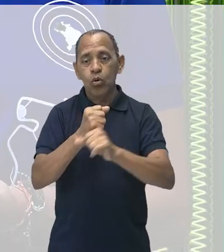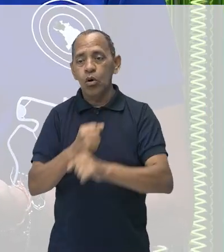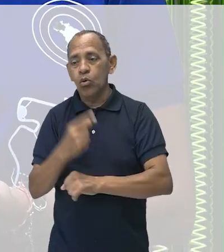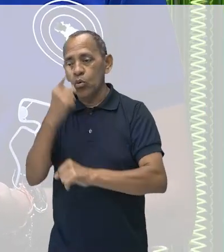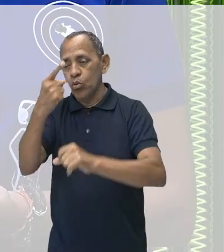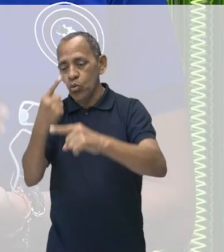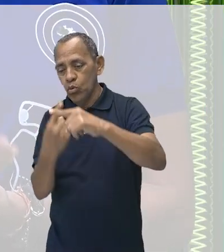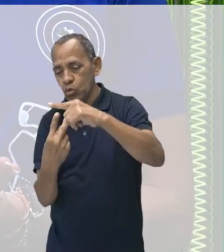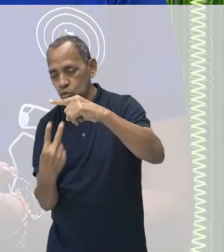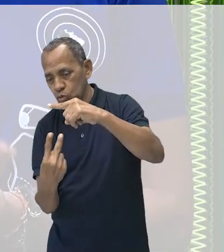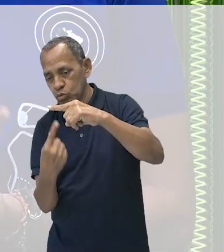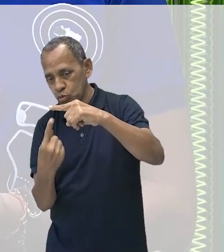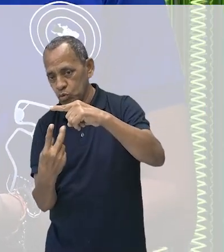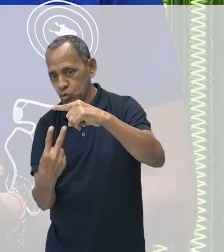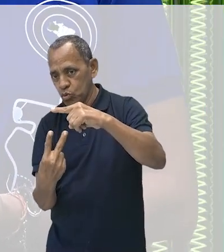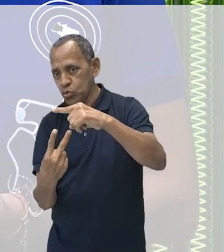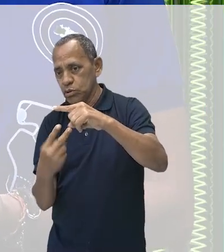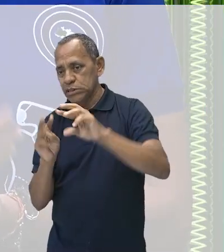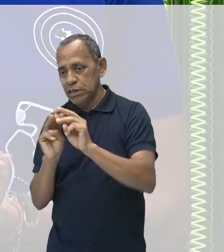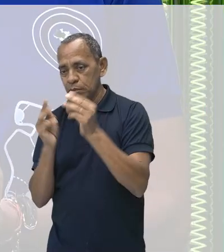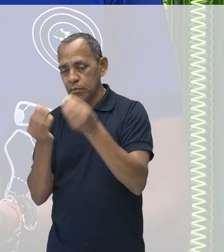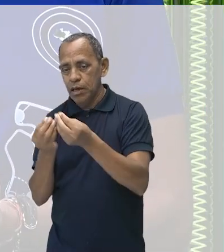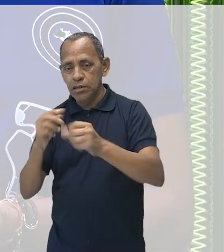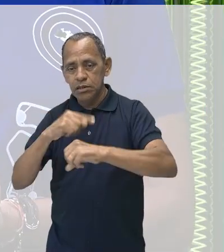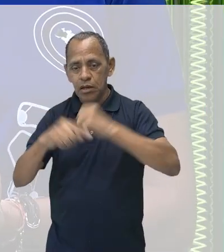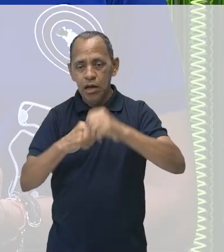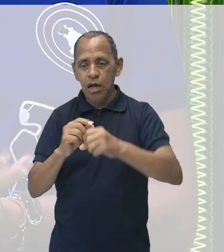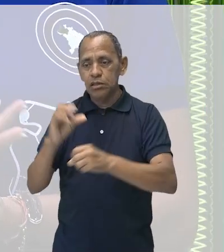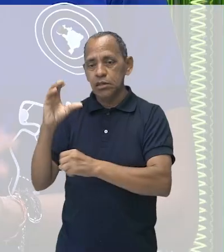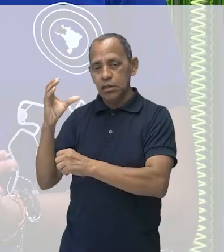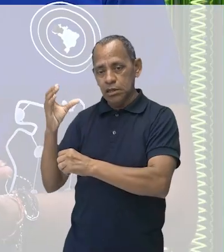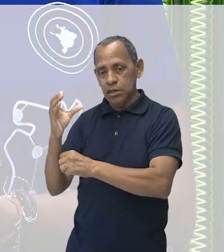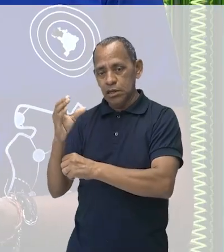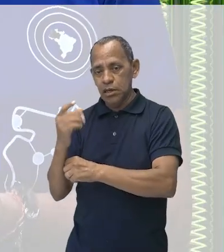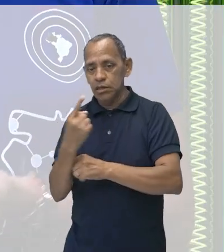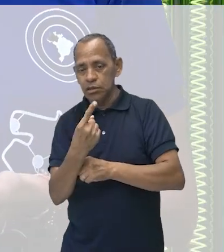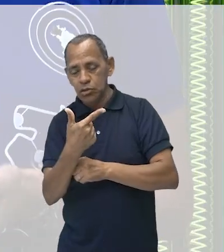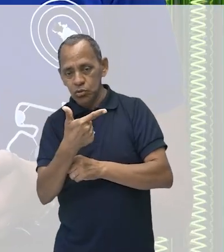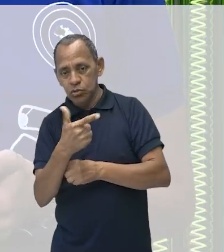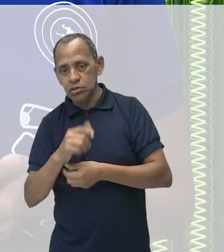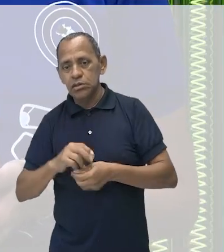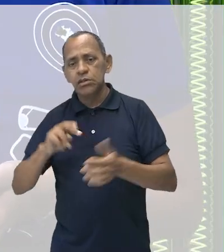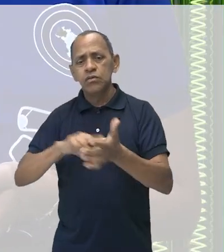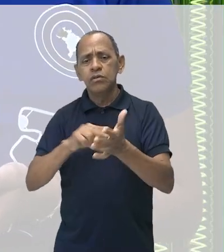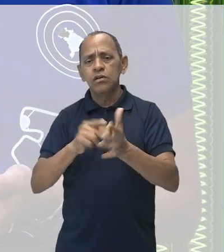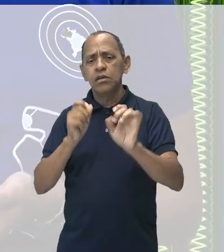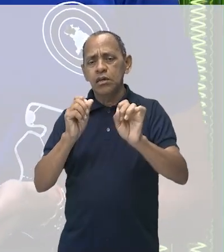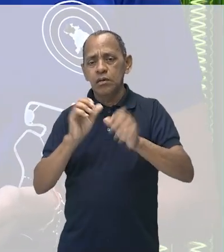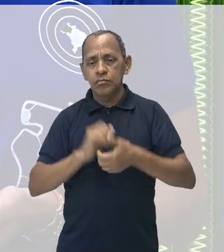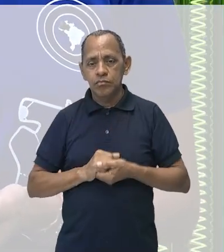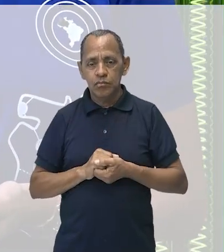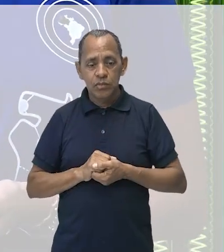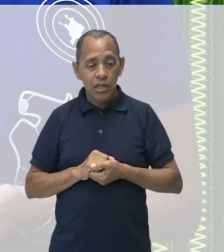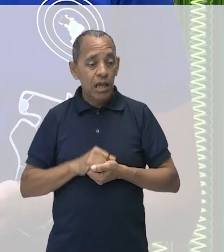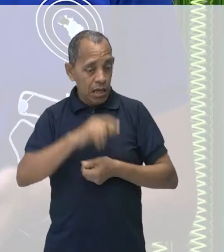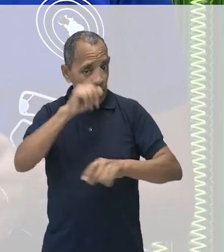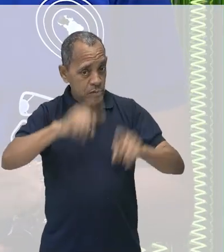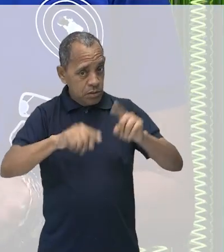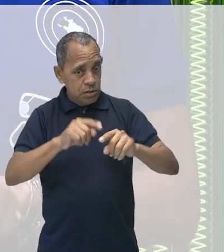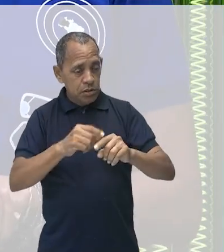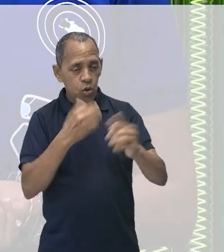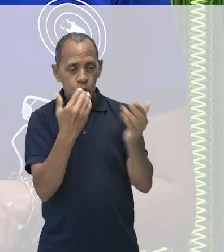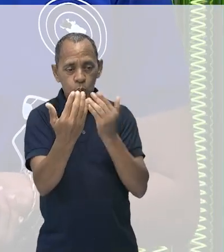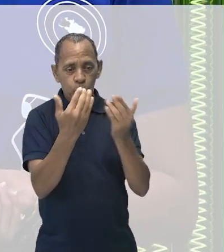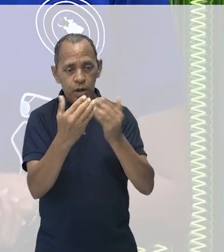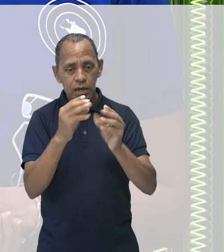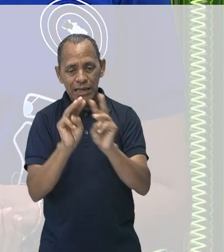1 sobre 12 da massa de um átomo de carbono 12. O que significa? Essa unidade ela permite comparar